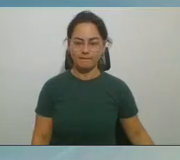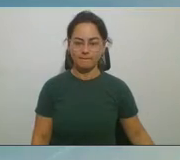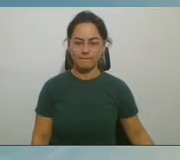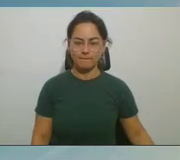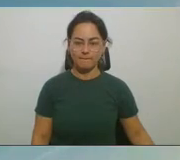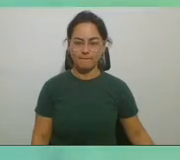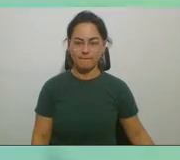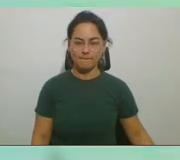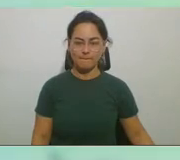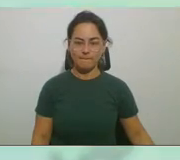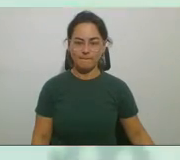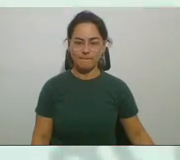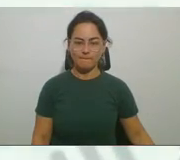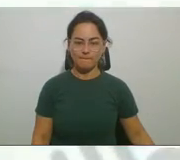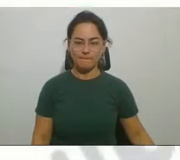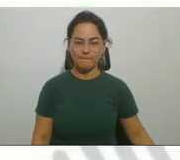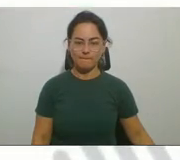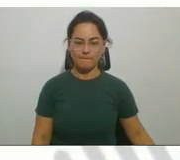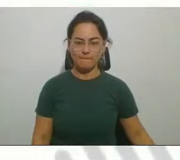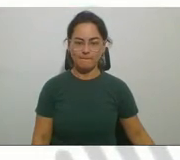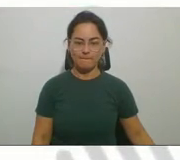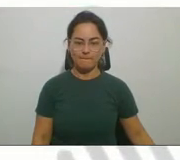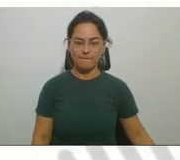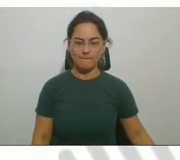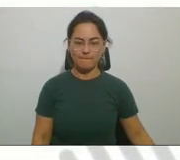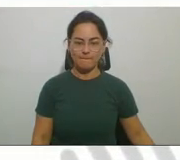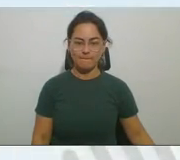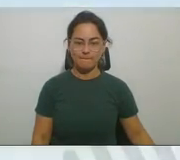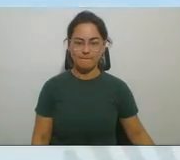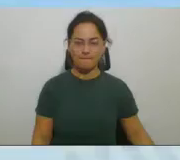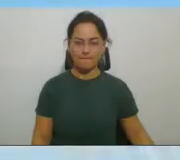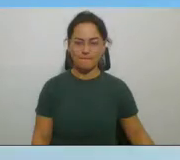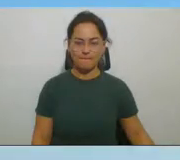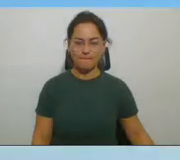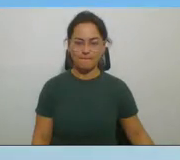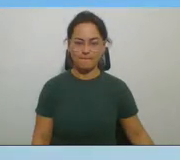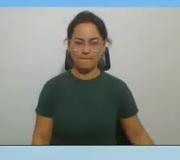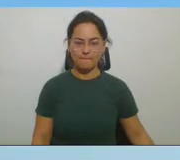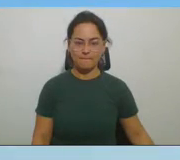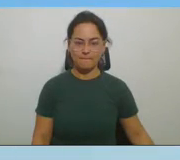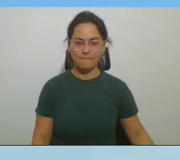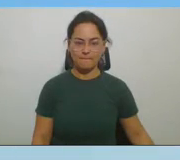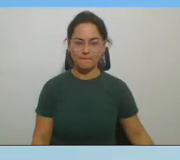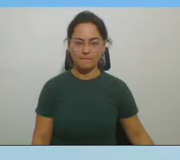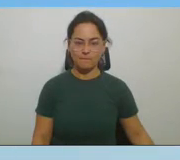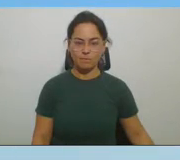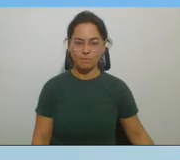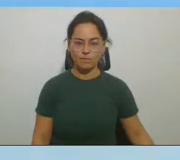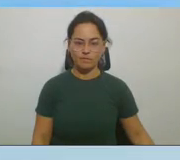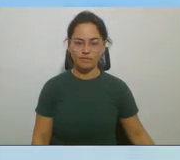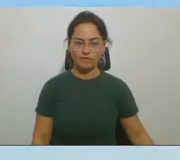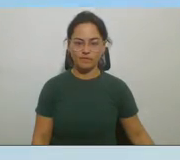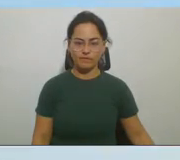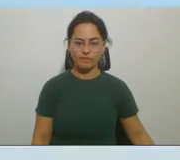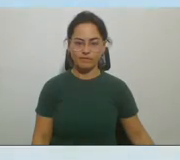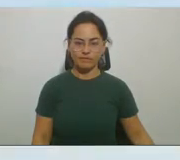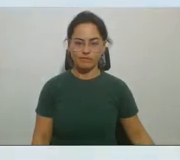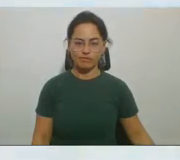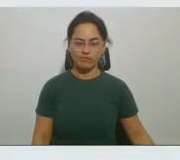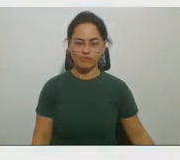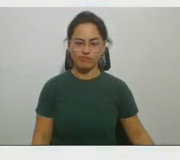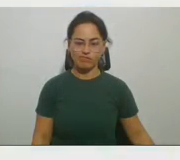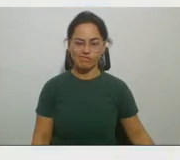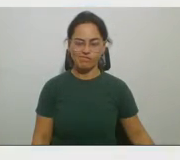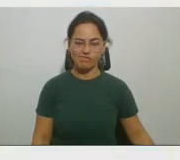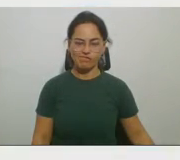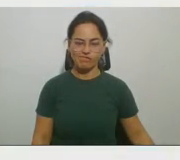de pessoas e propósitos inspiradores. Venha construir o amanhã com a gente. Unesc,